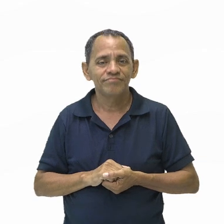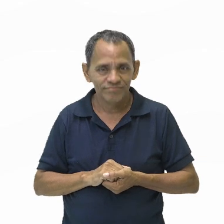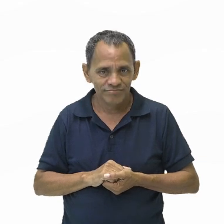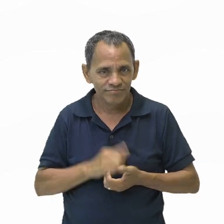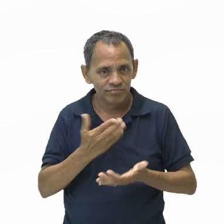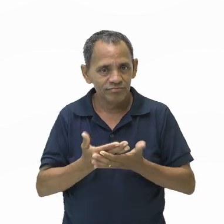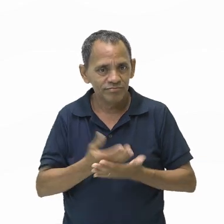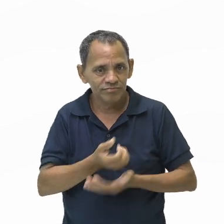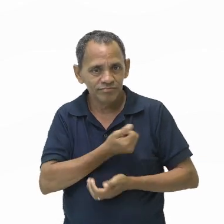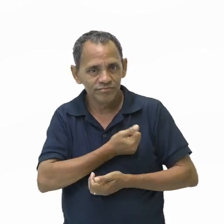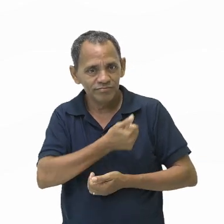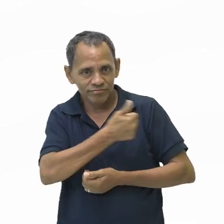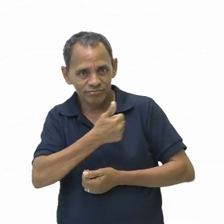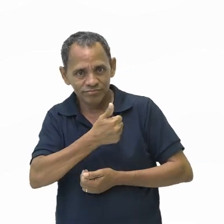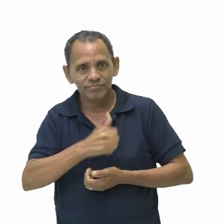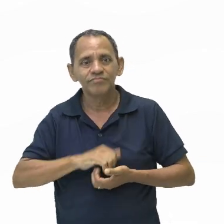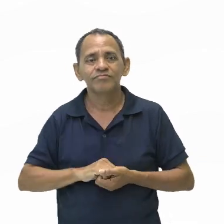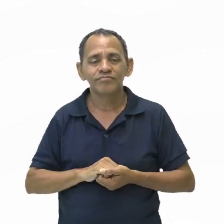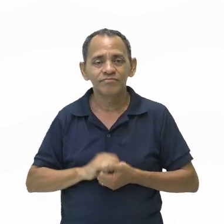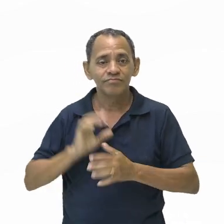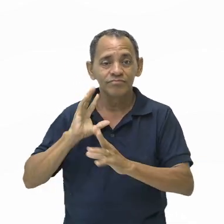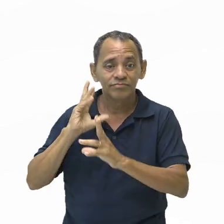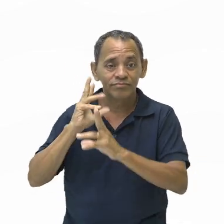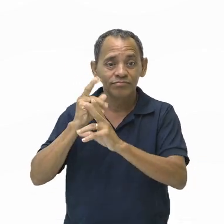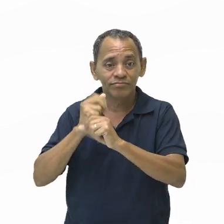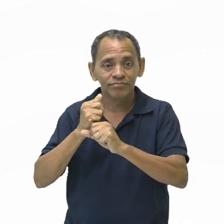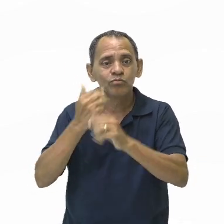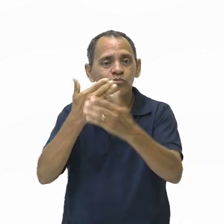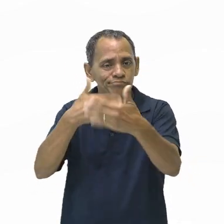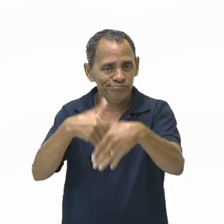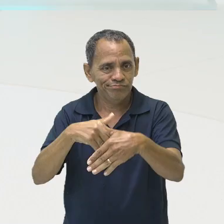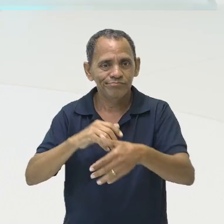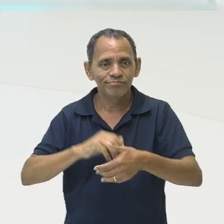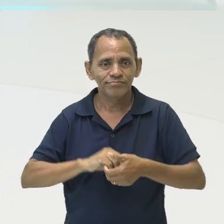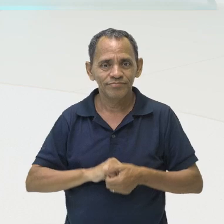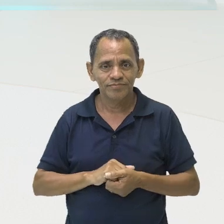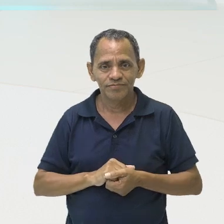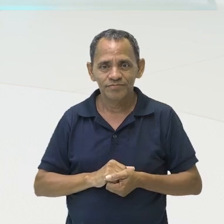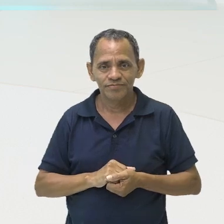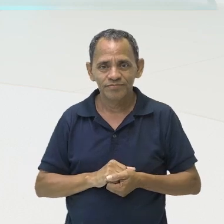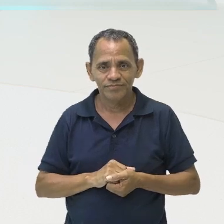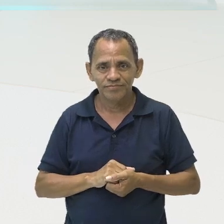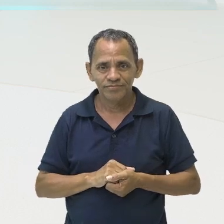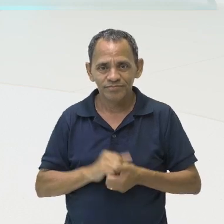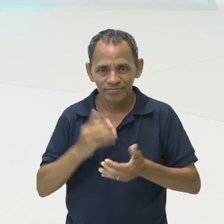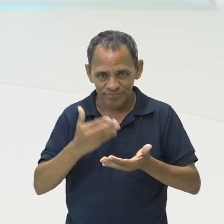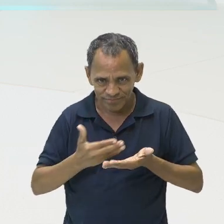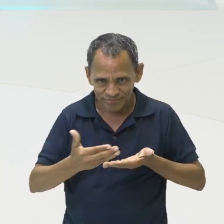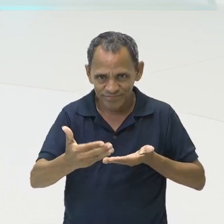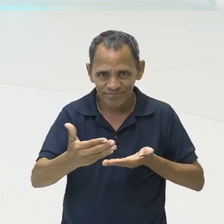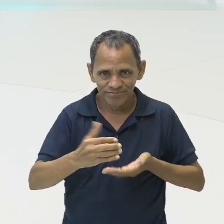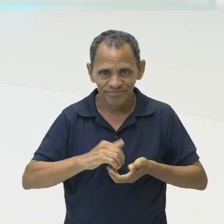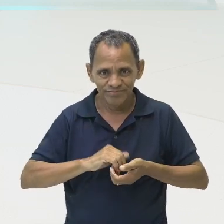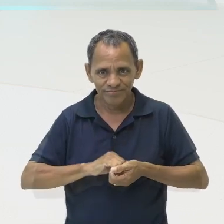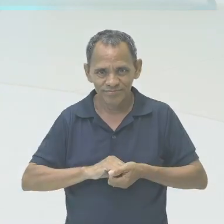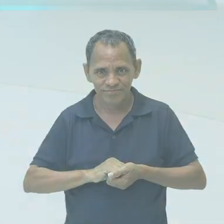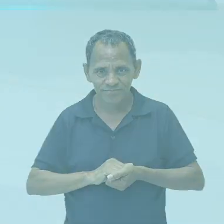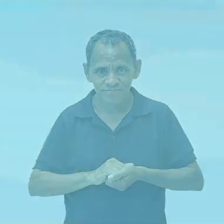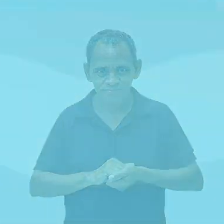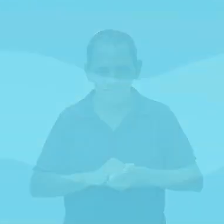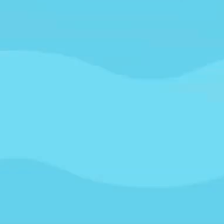de número 11 traz a revisão e avaliação. Então, vamos para a nossa aula.